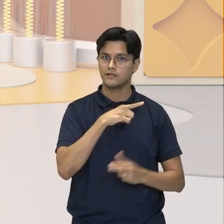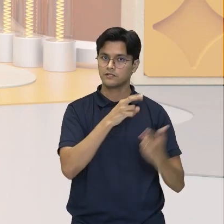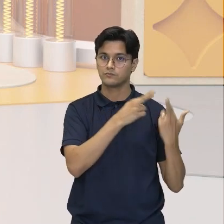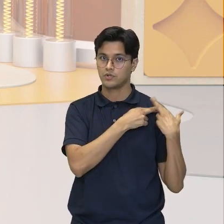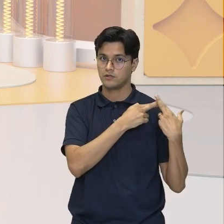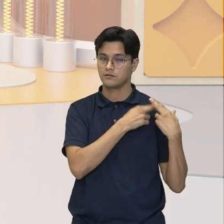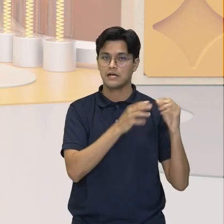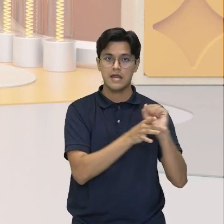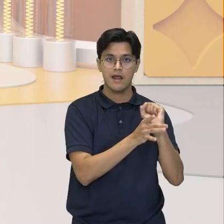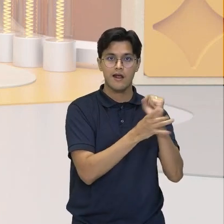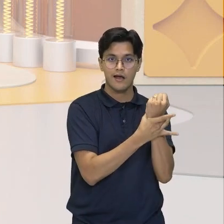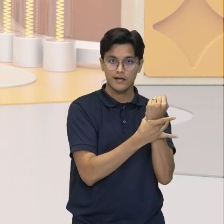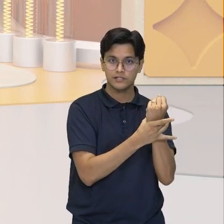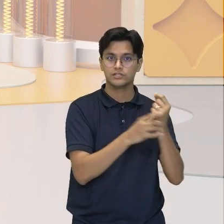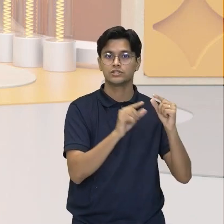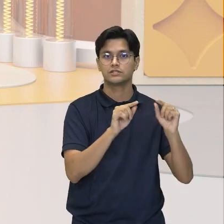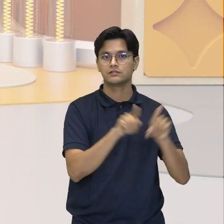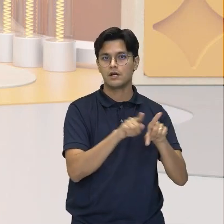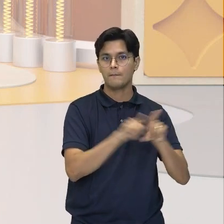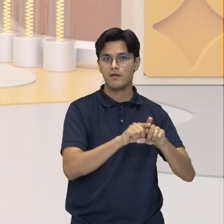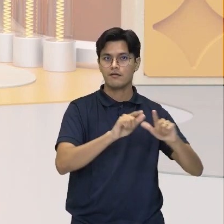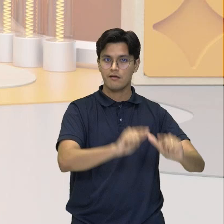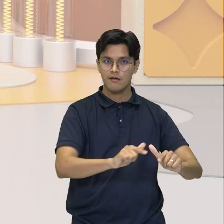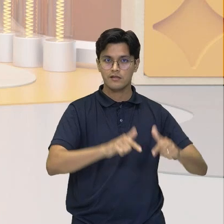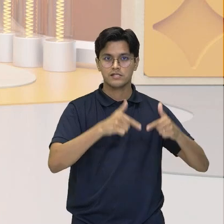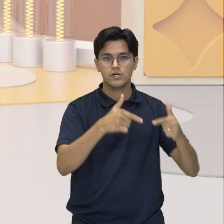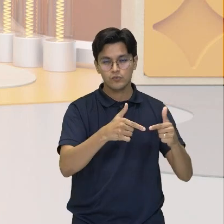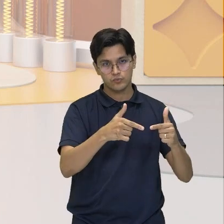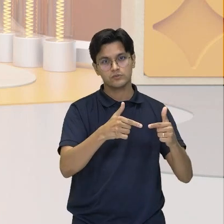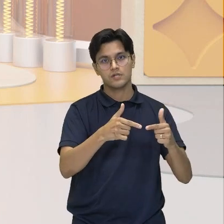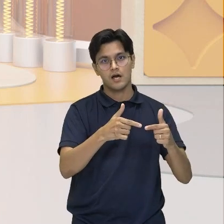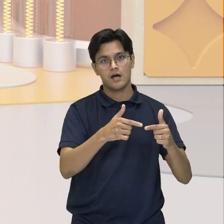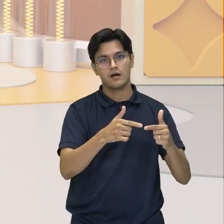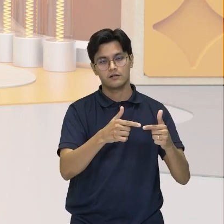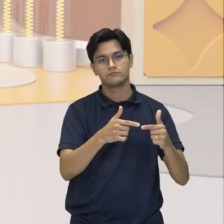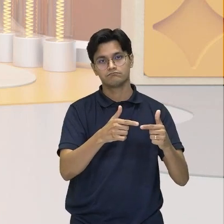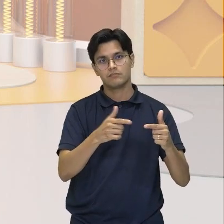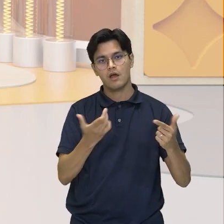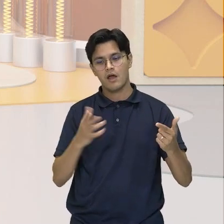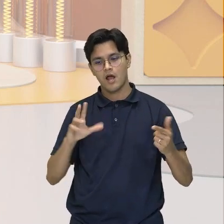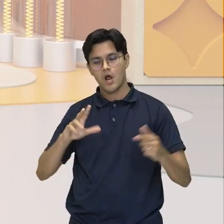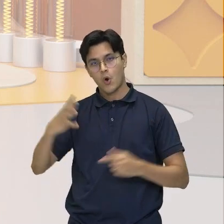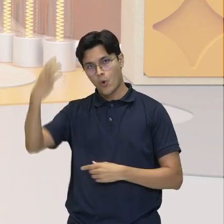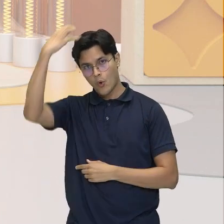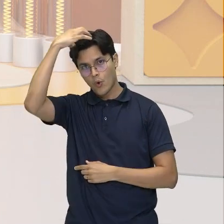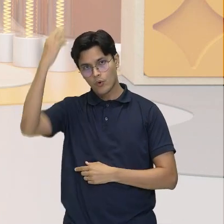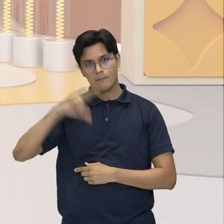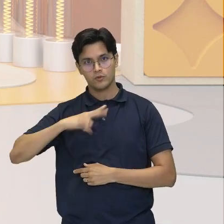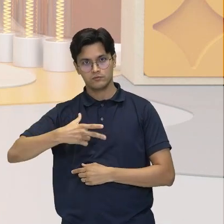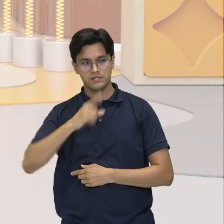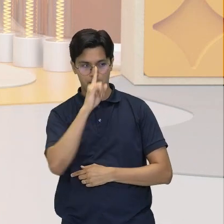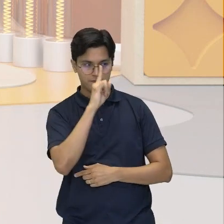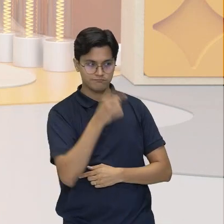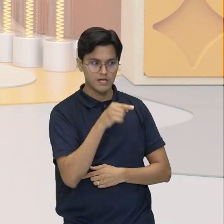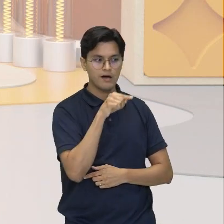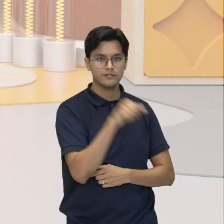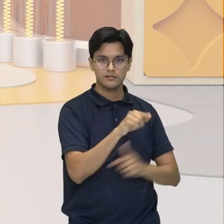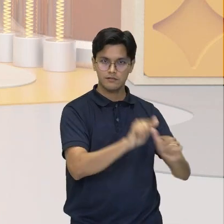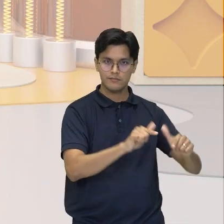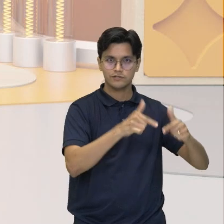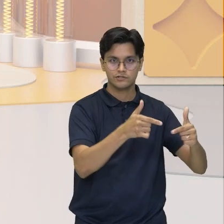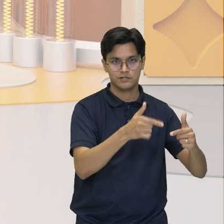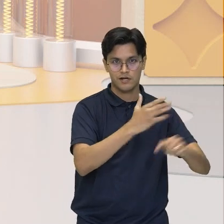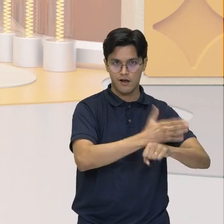as responsabilidades atribuídas pela coroa portuguesa à aldeia. E esse cargo conferia